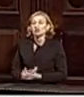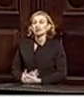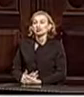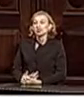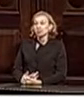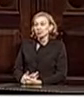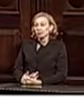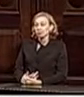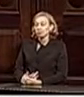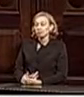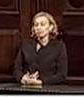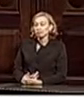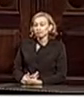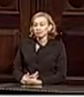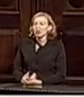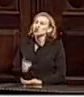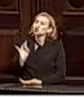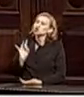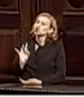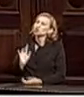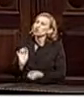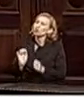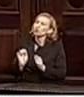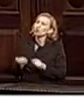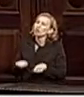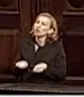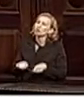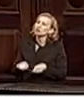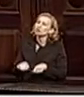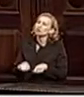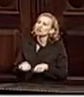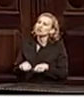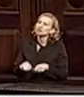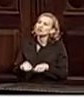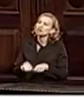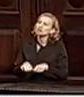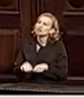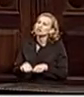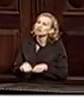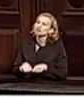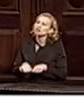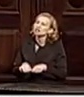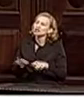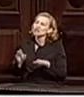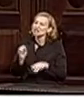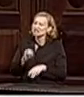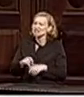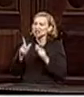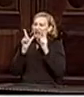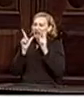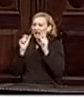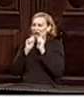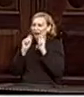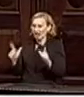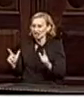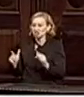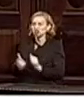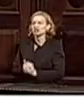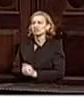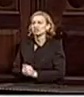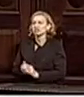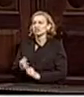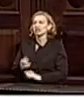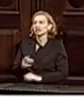desarmonia só pode ser cessada se a Alerj fizer a comunicação ao TRF2,